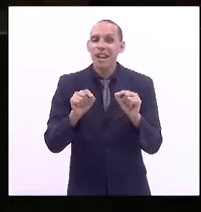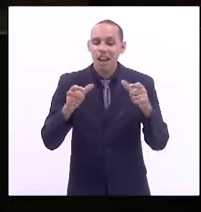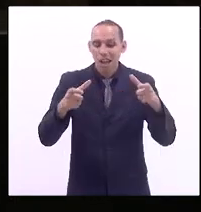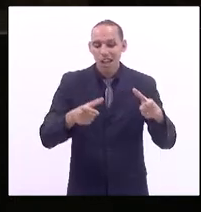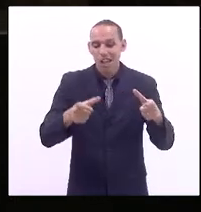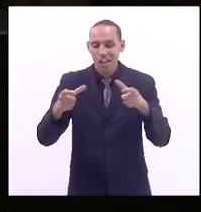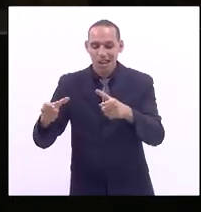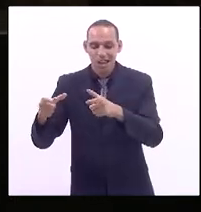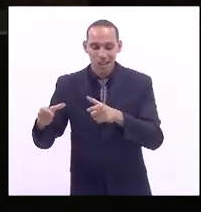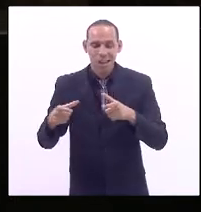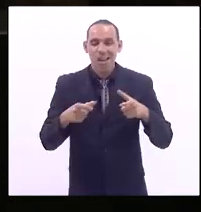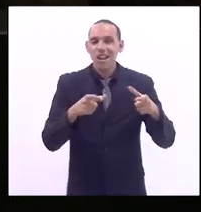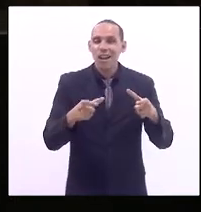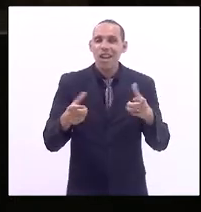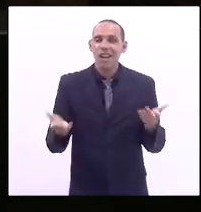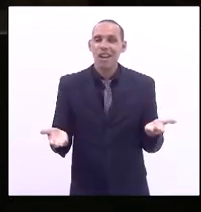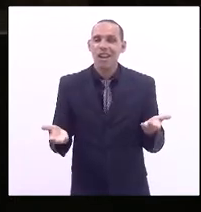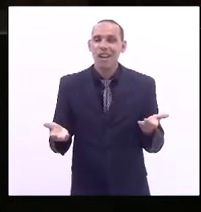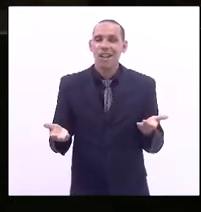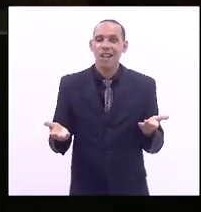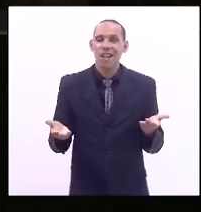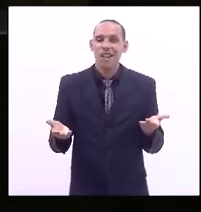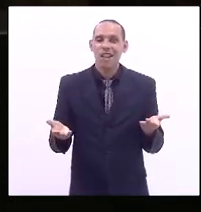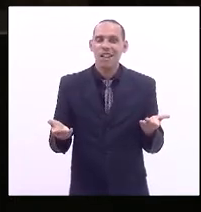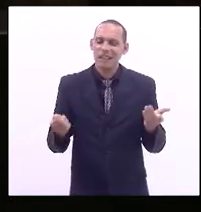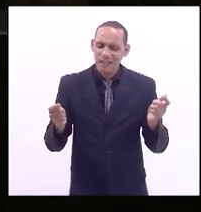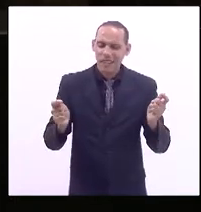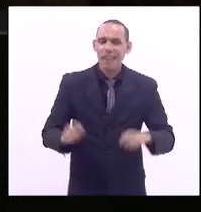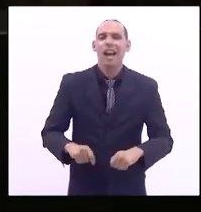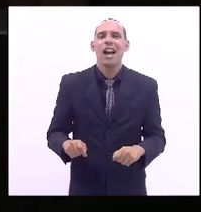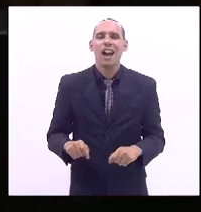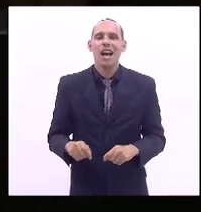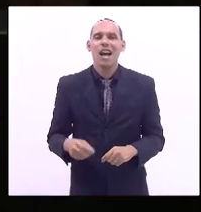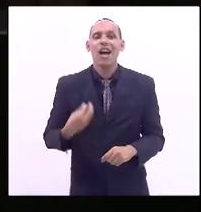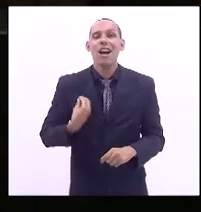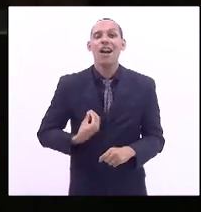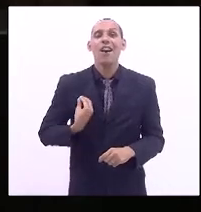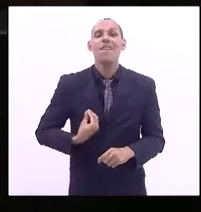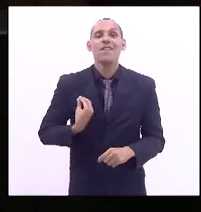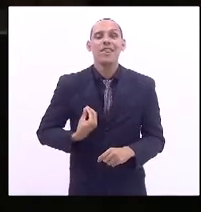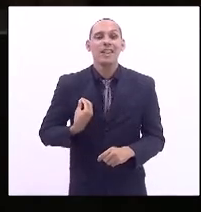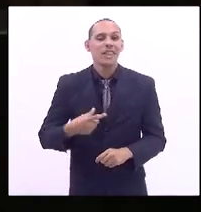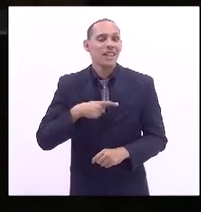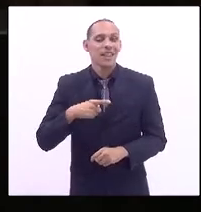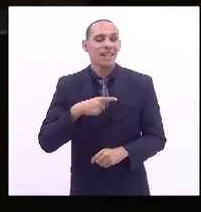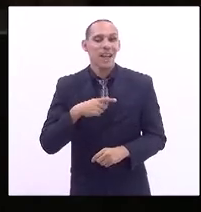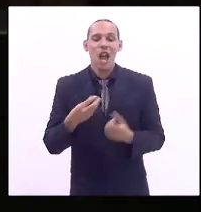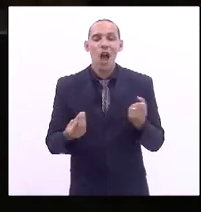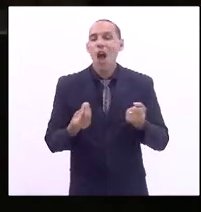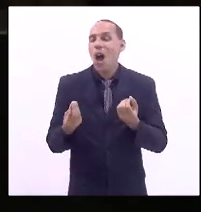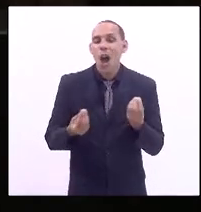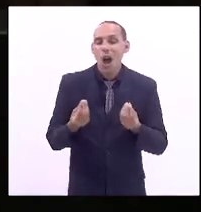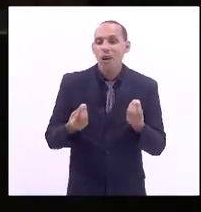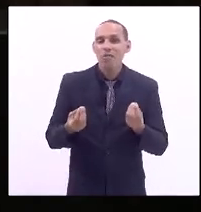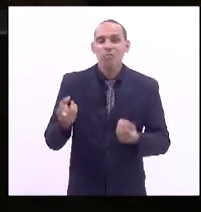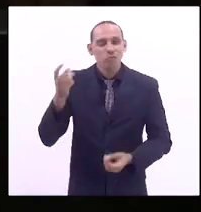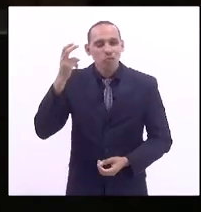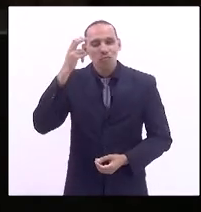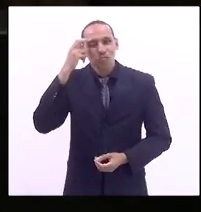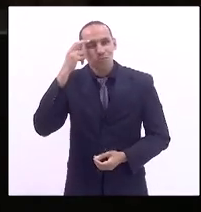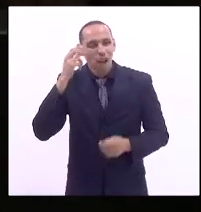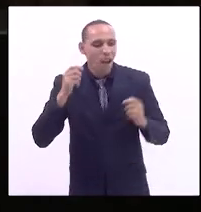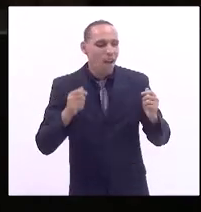Passos Onde você passa ter uma vitalidade através das manifestações culturais